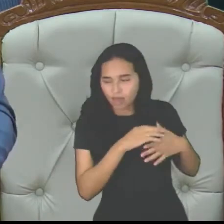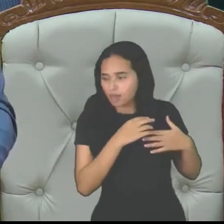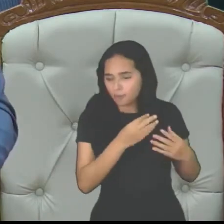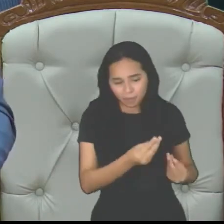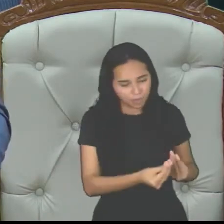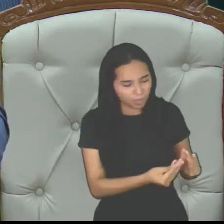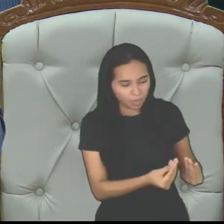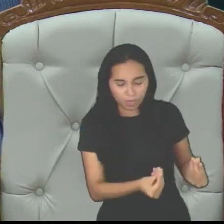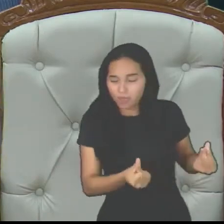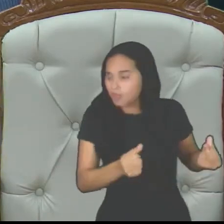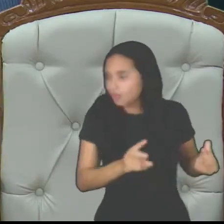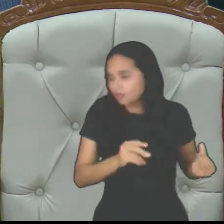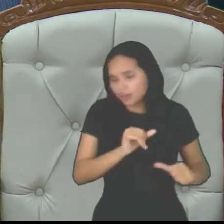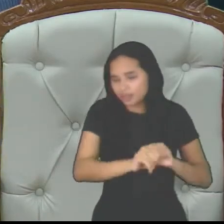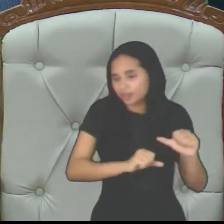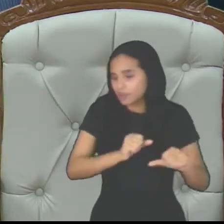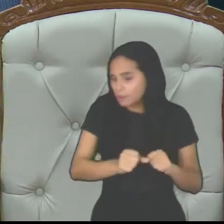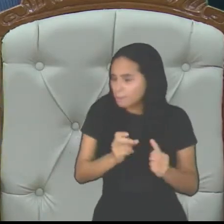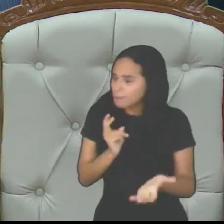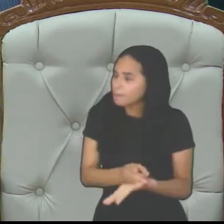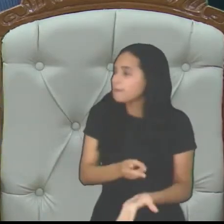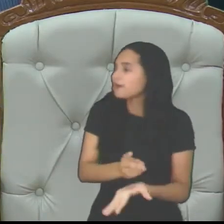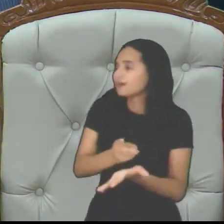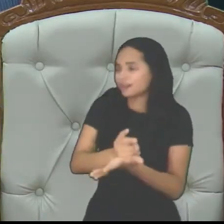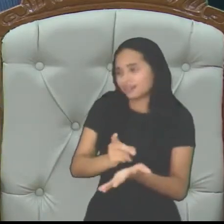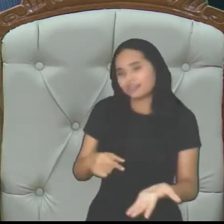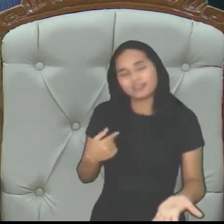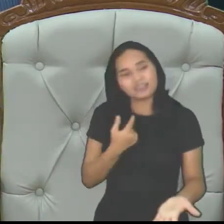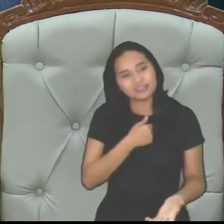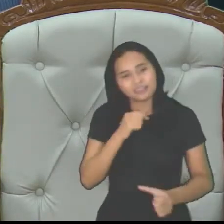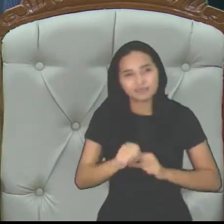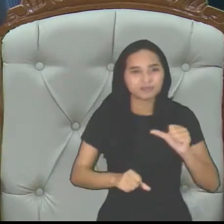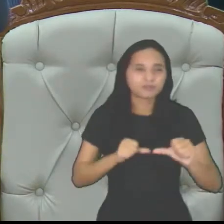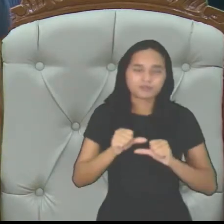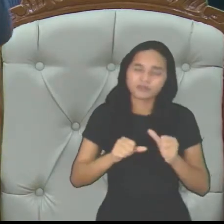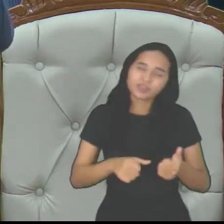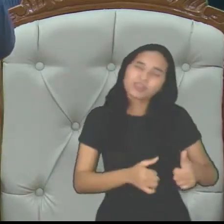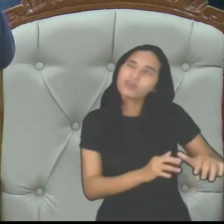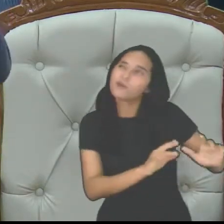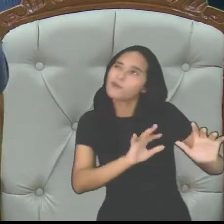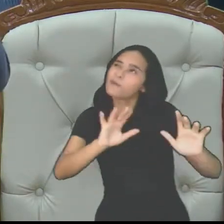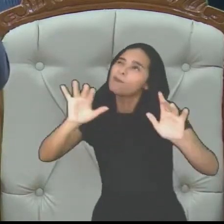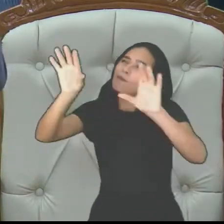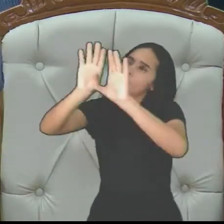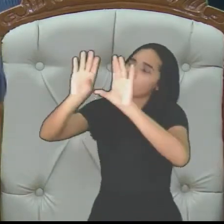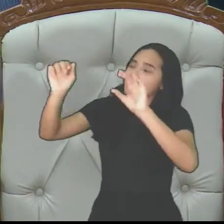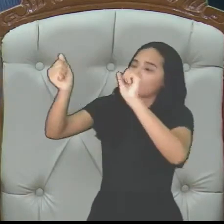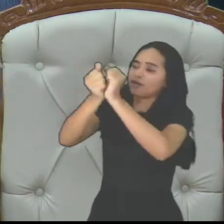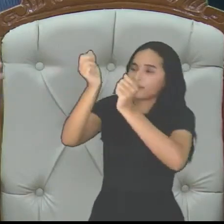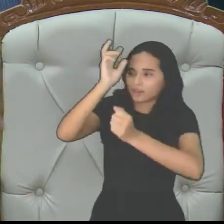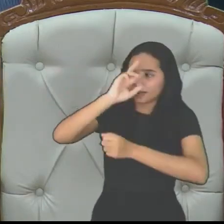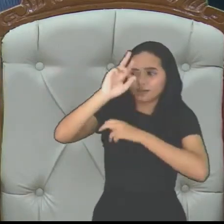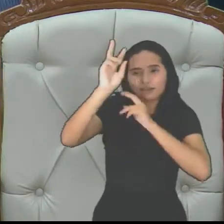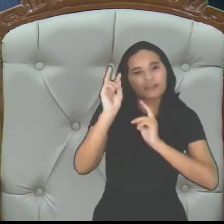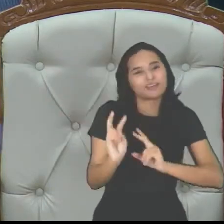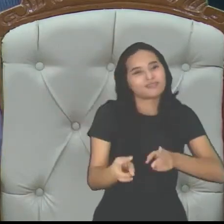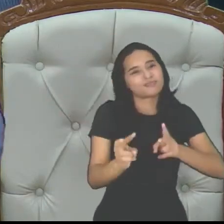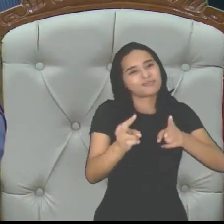de incorruptibilidade, e nós seremos transformados, subiremos e estaremos com o Senhor para todo